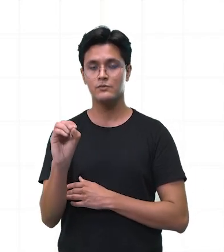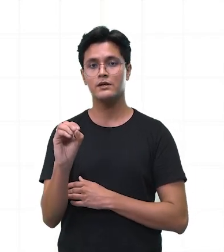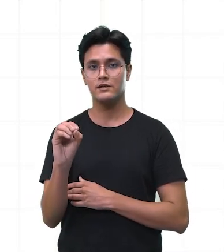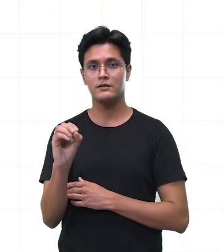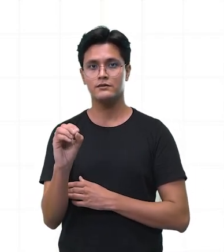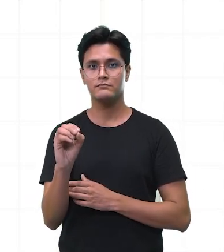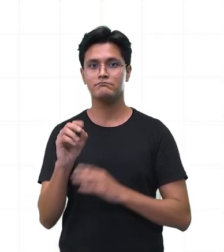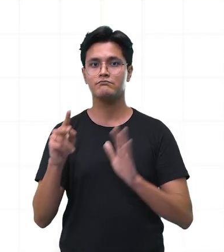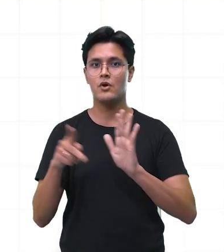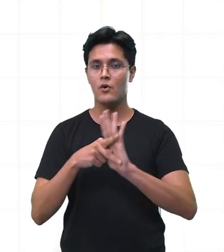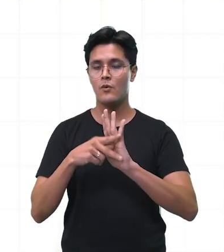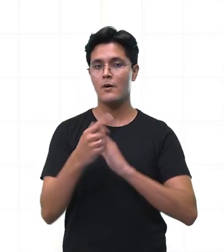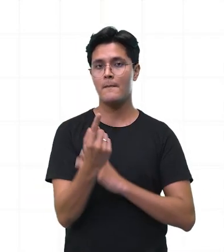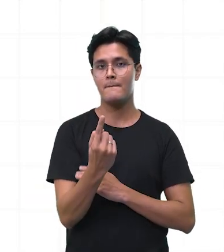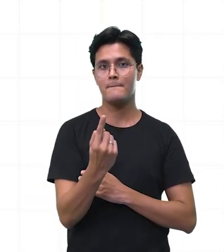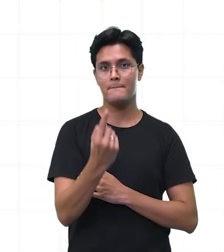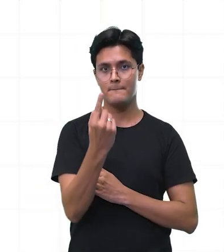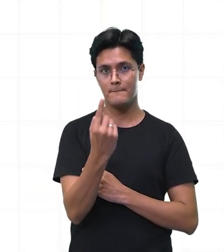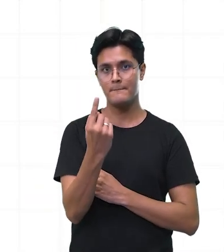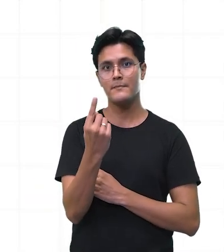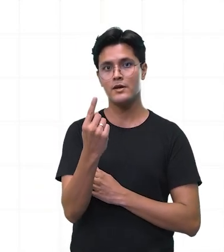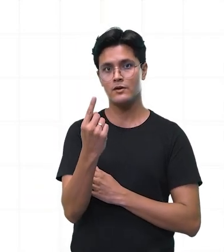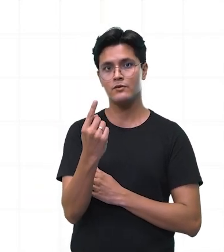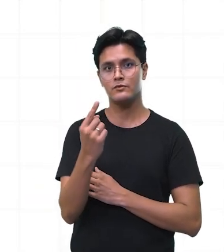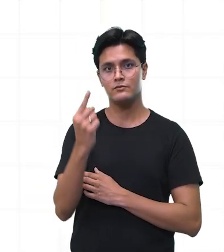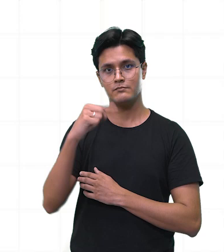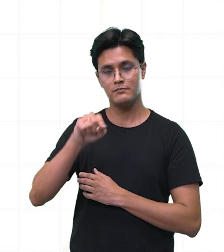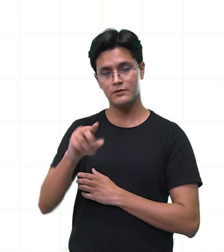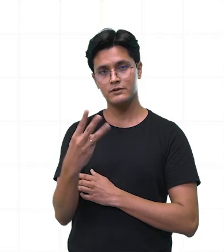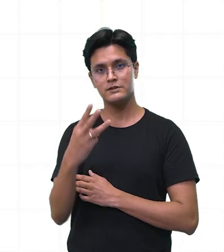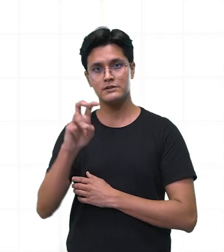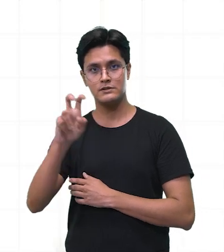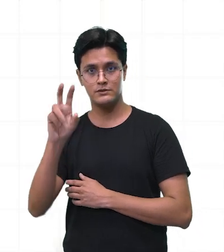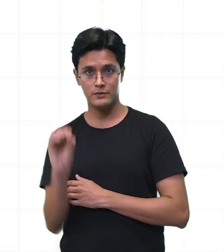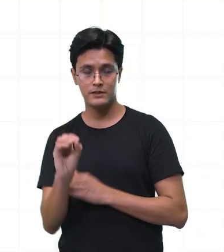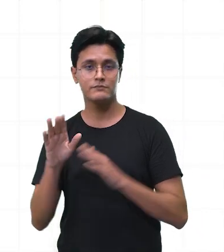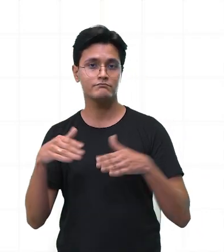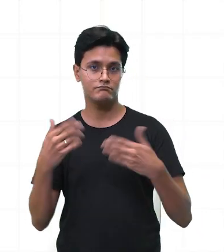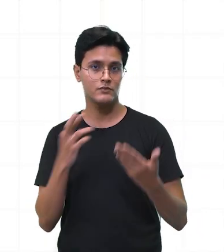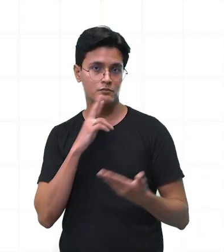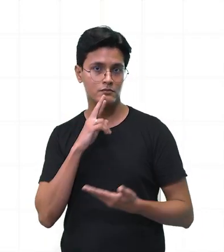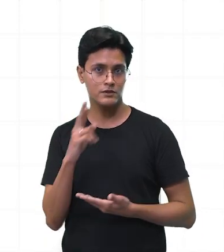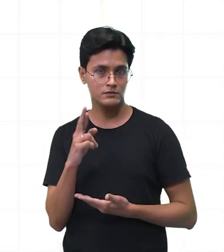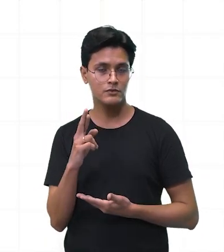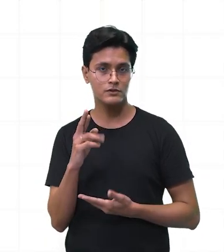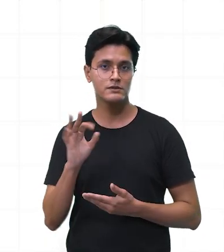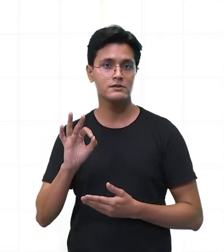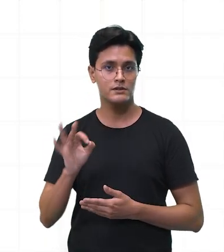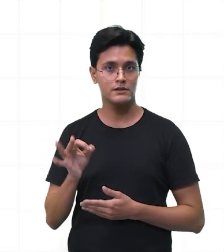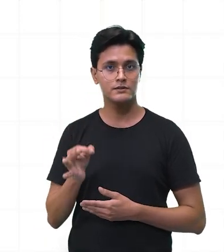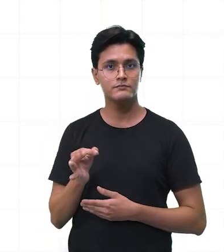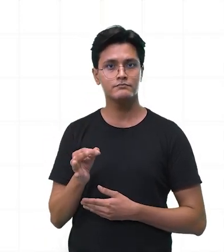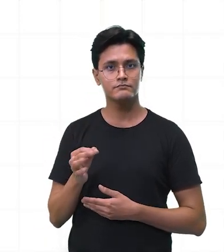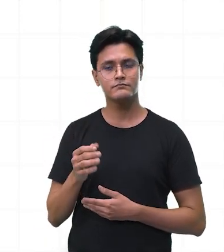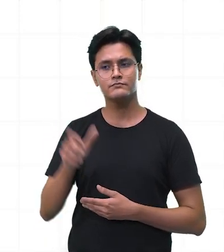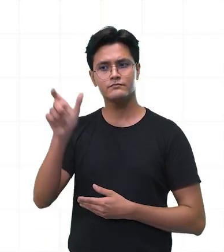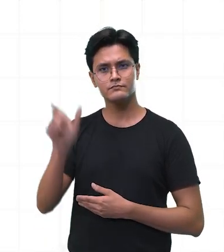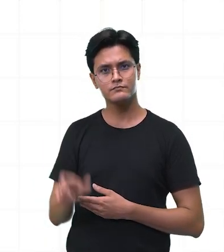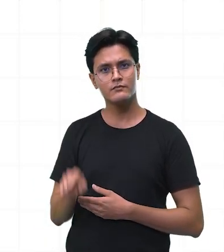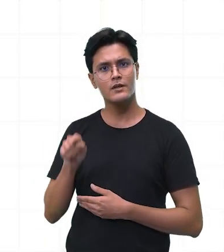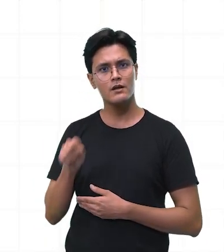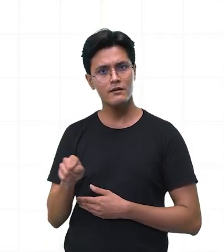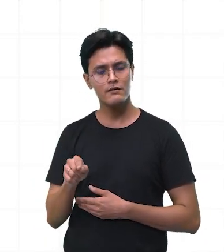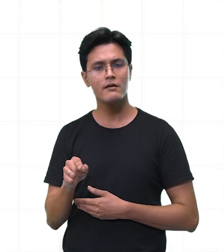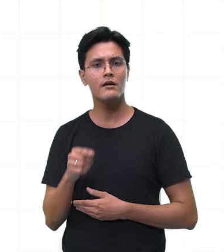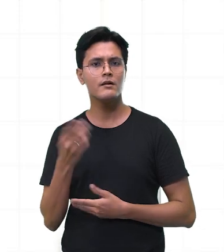1.350, certo? Então, respondida aí a pergunta. Quanto Maurício irá desembolsar em cada plano